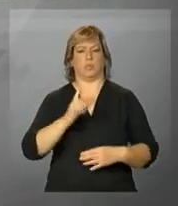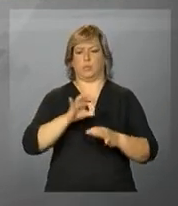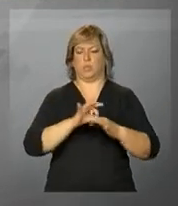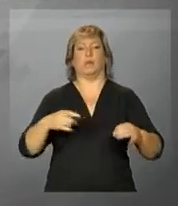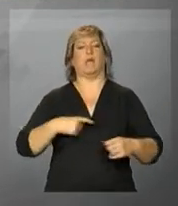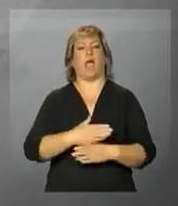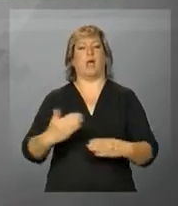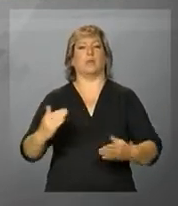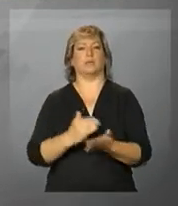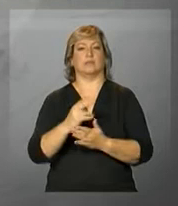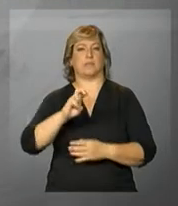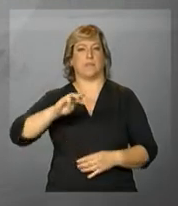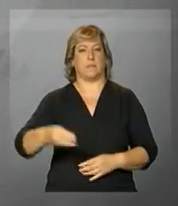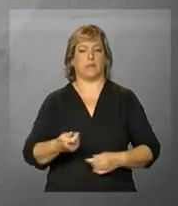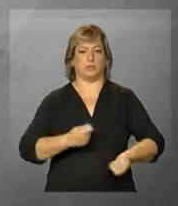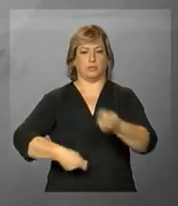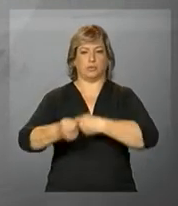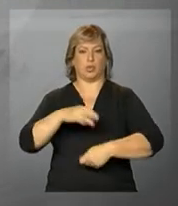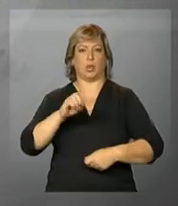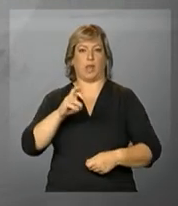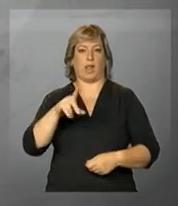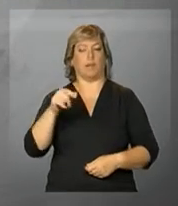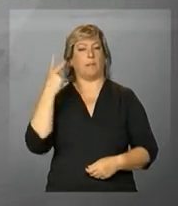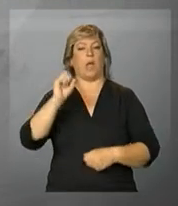5 milhões de toneladas por ano a